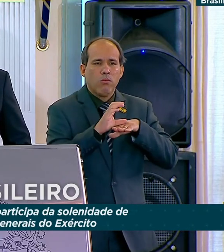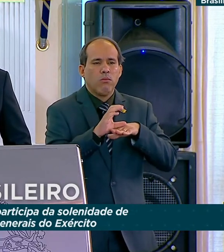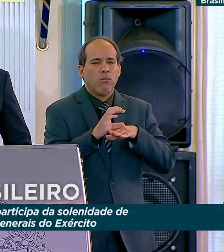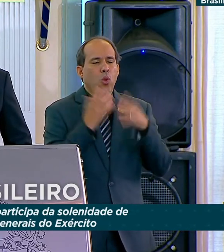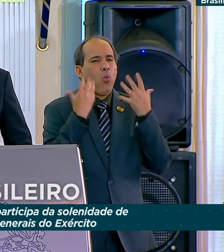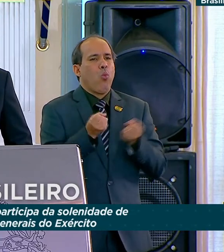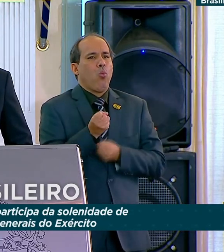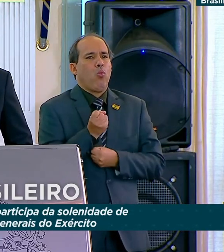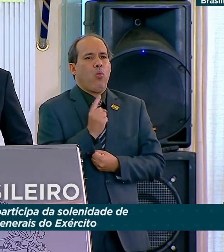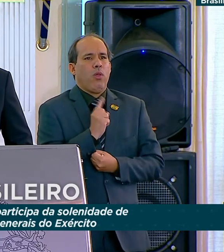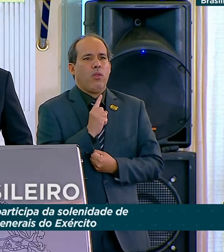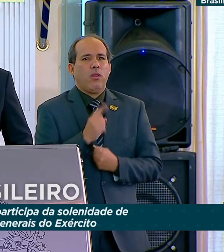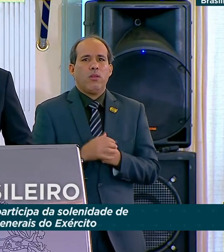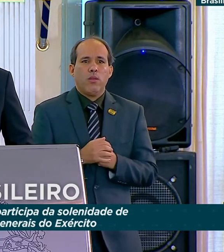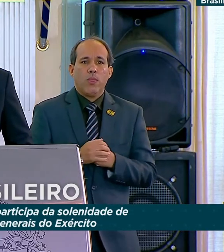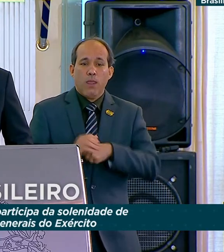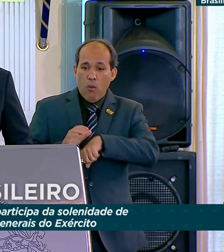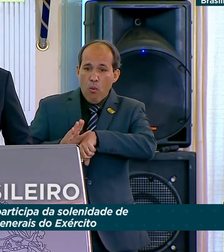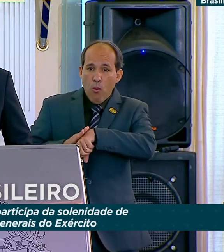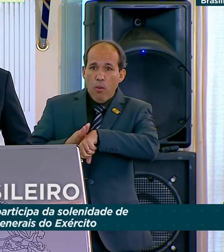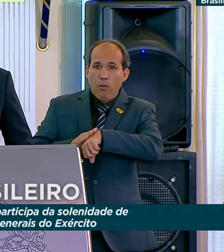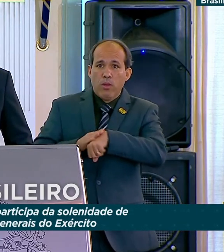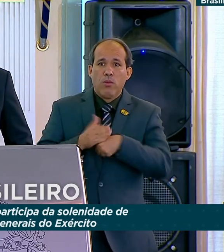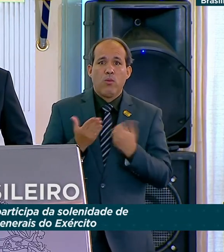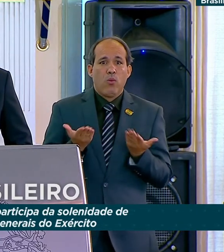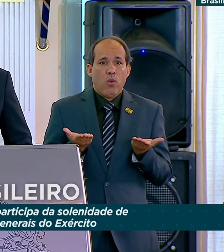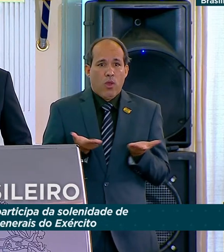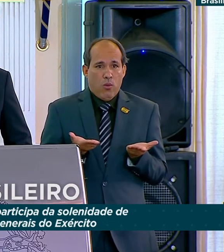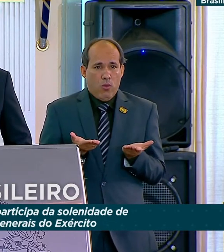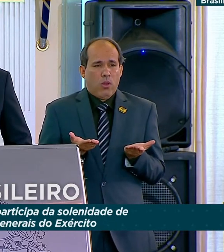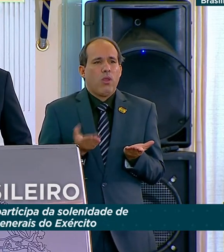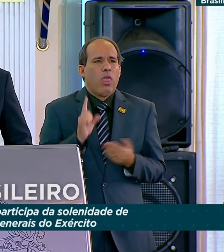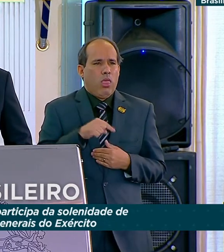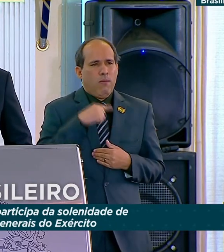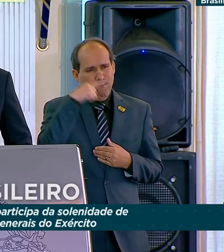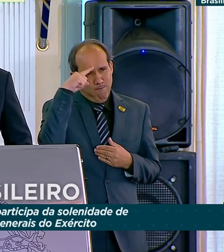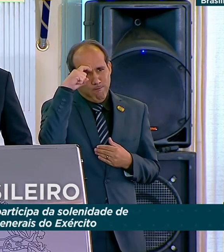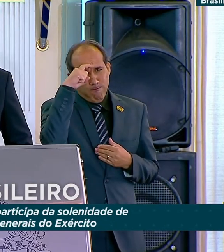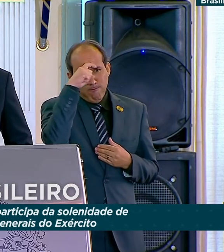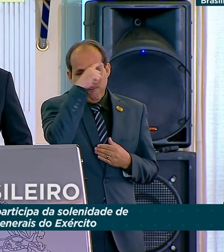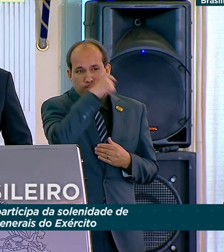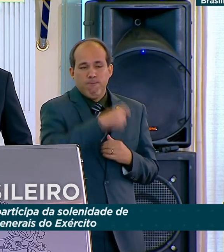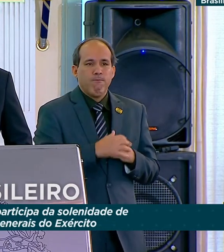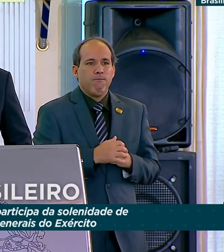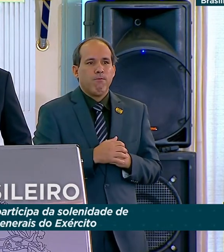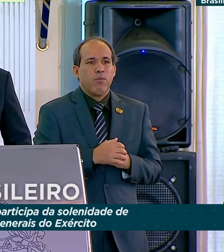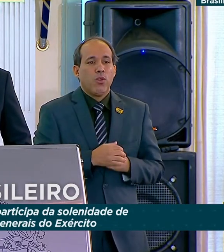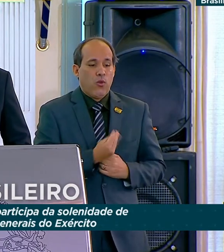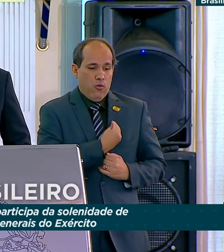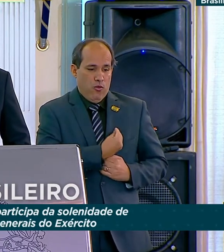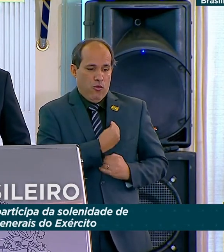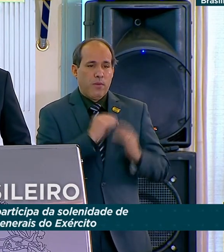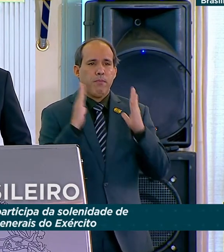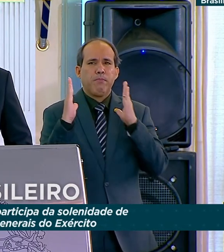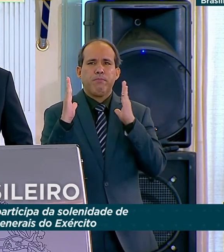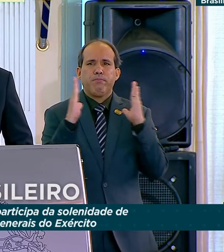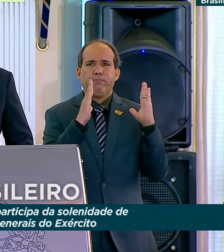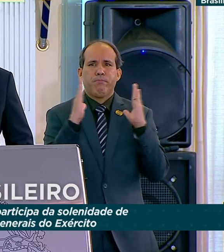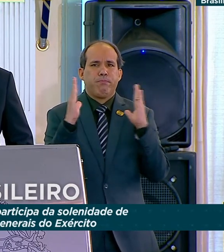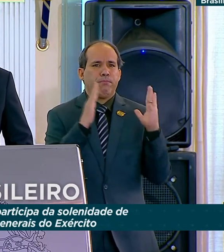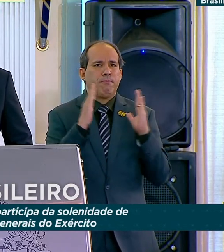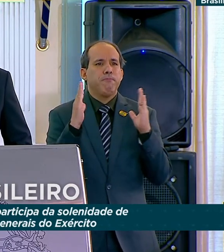balizamento os momentos são difíceis vivemos uma fase